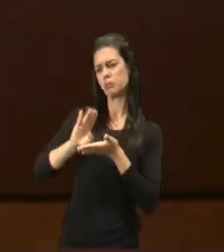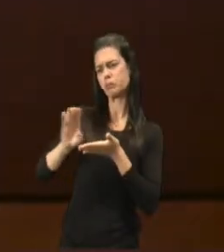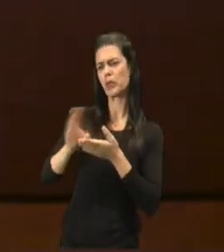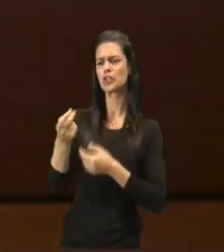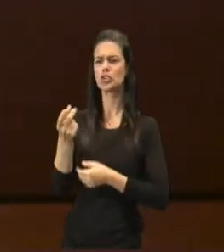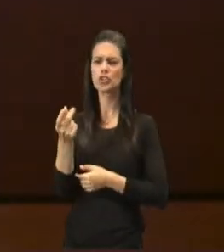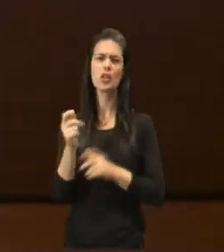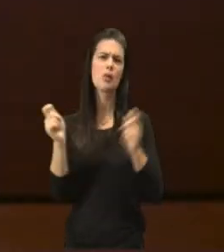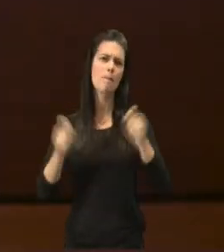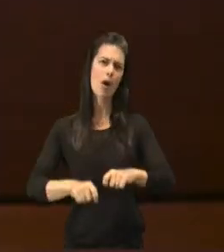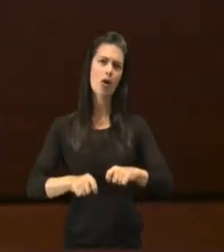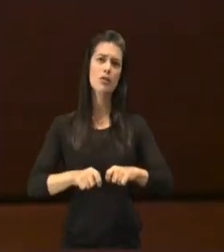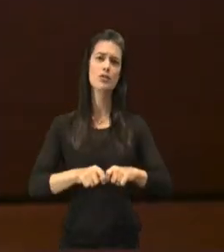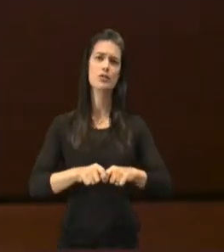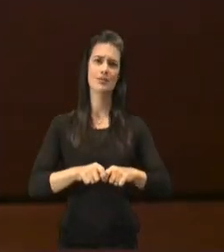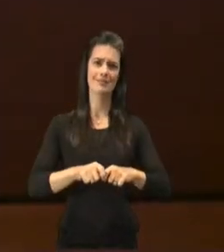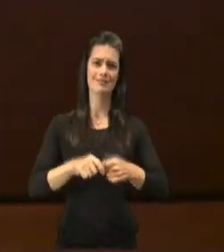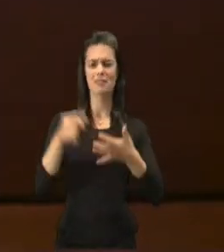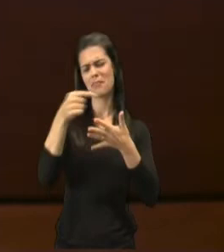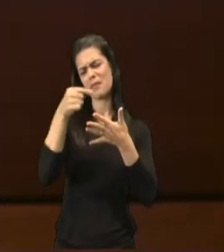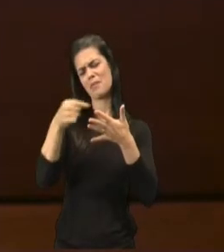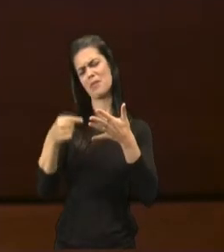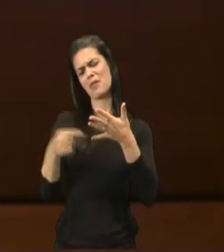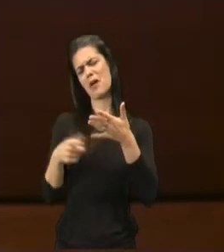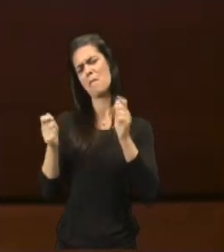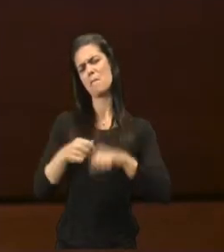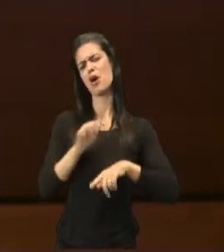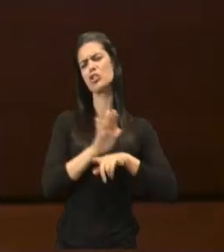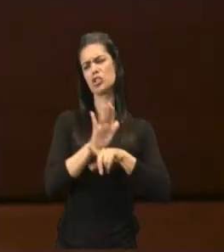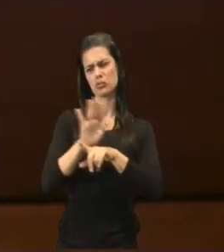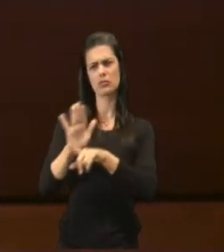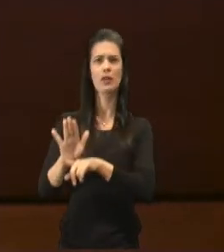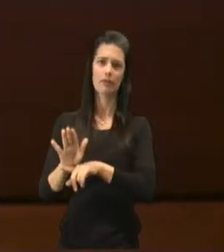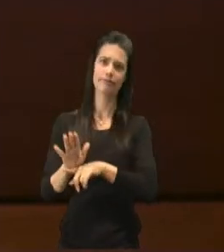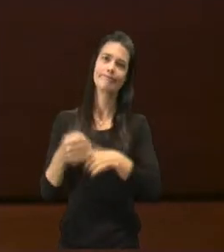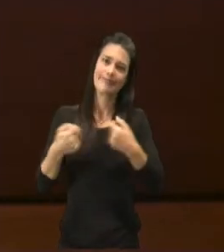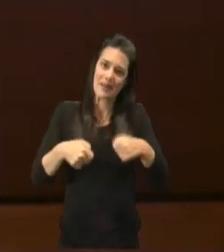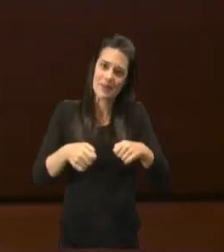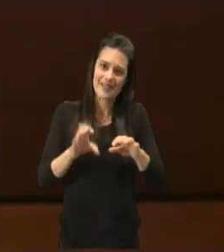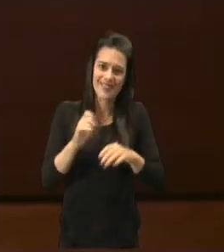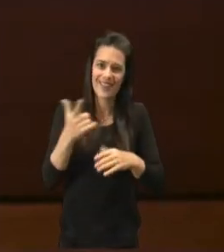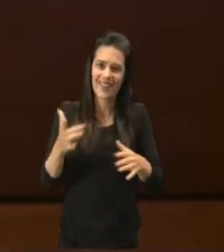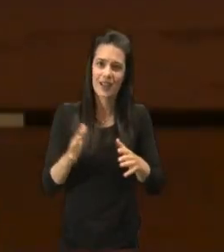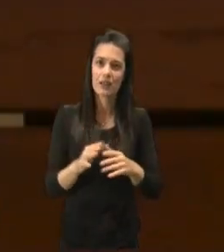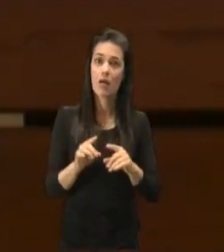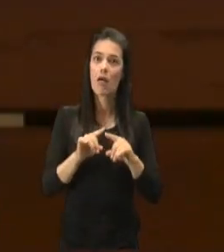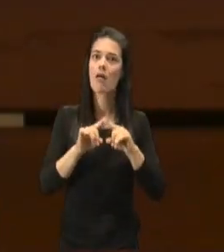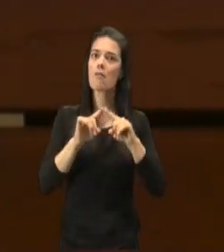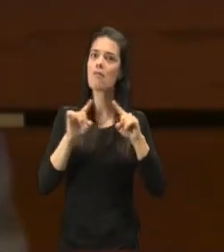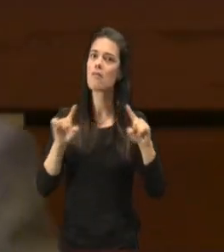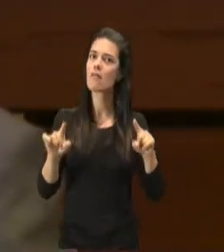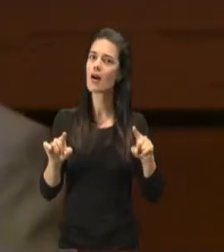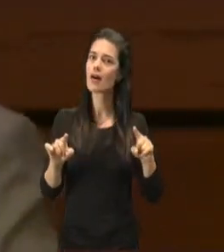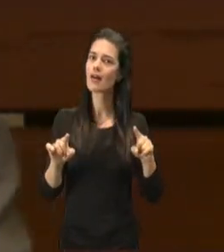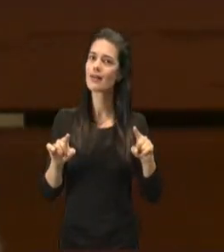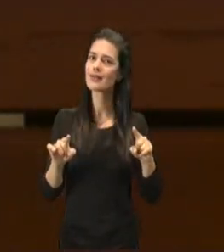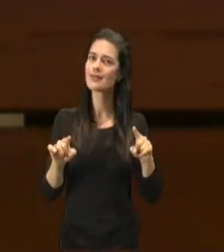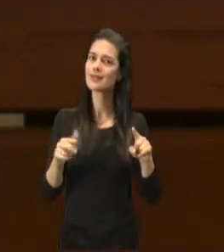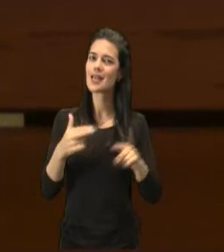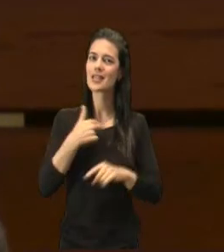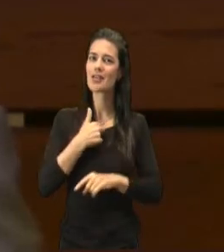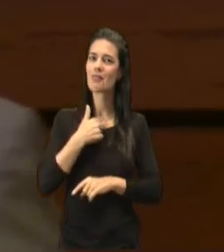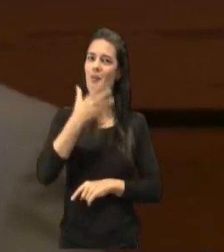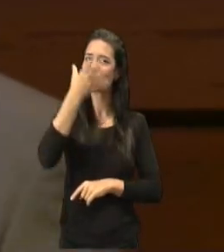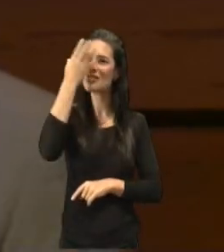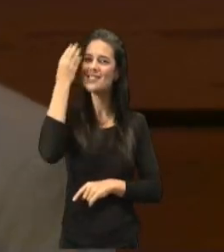uma série de situações que nós podemos acompanhar os nossos filhos e assim devemos fazer. Mas nós também não podemos abrir mão daquilo que